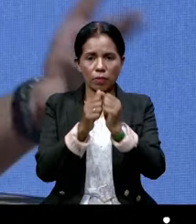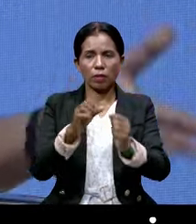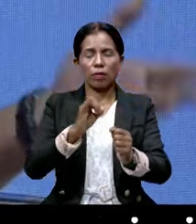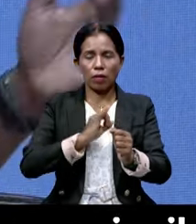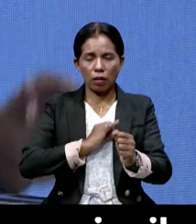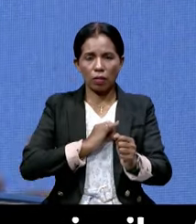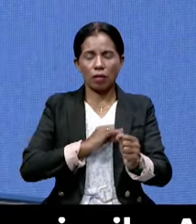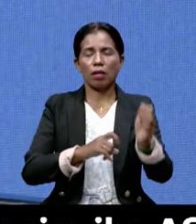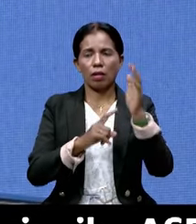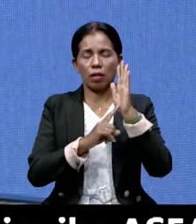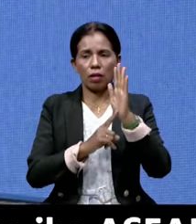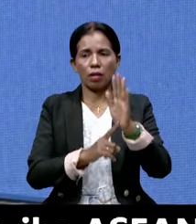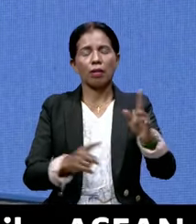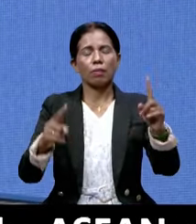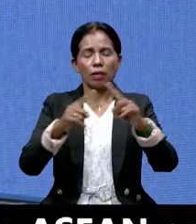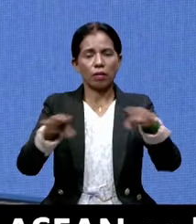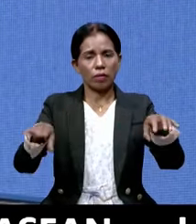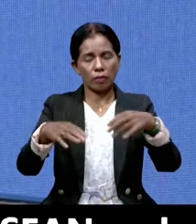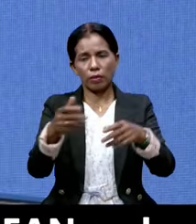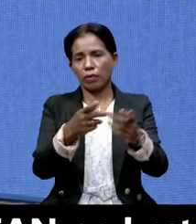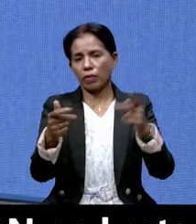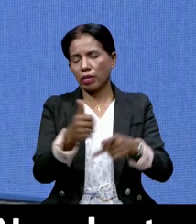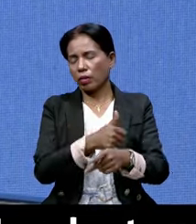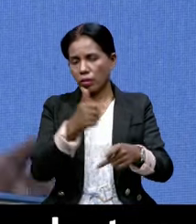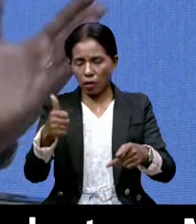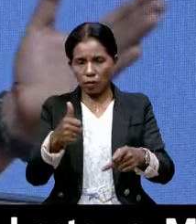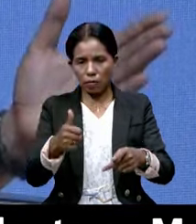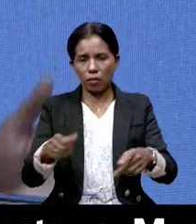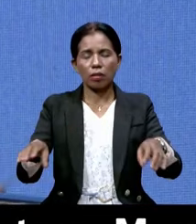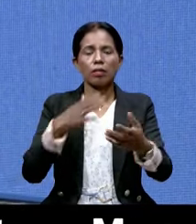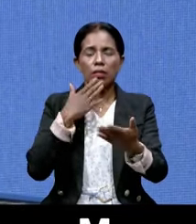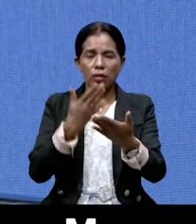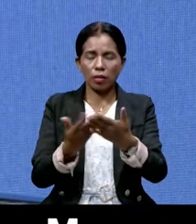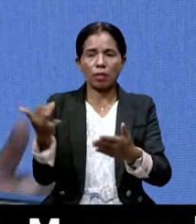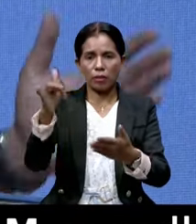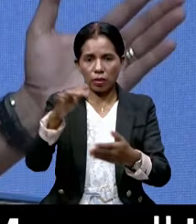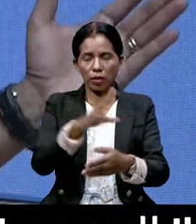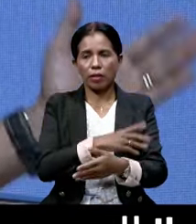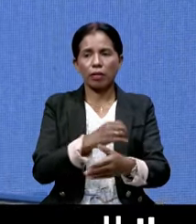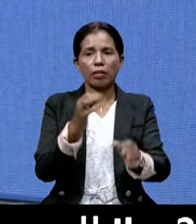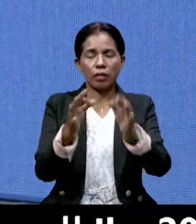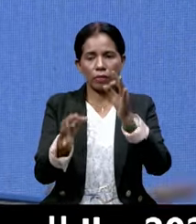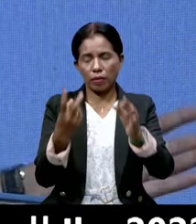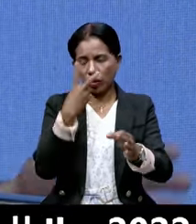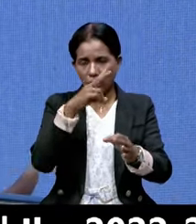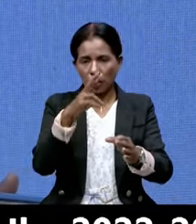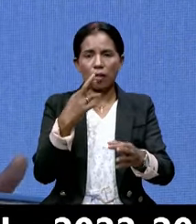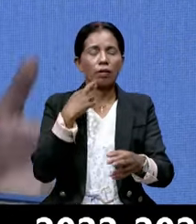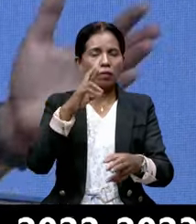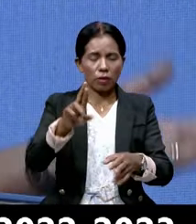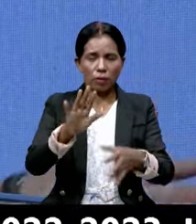balu, bana serviço fatin selu, bize sucesso basira, i mos, kari kita resultado